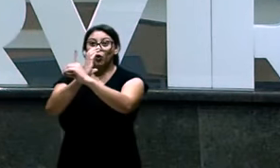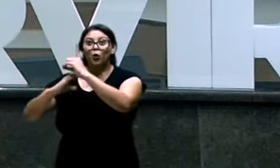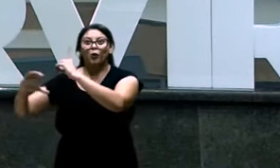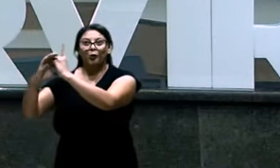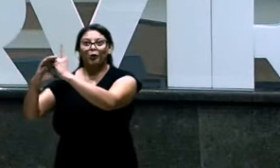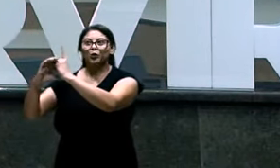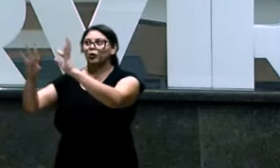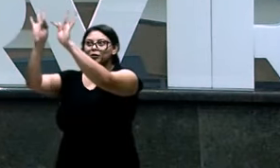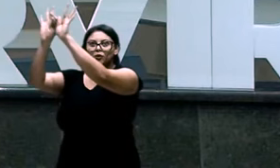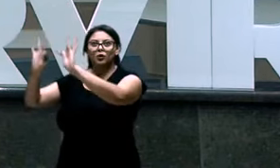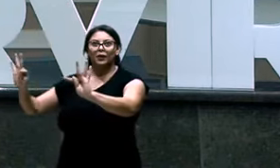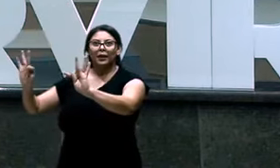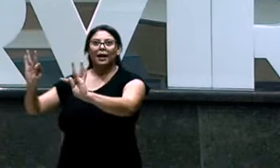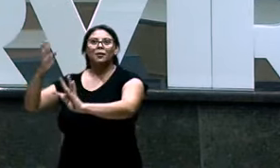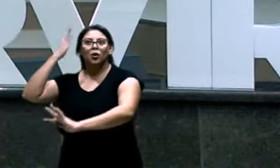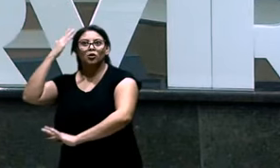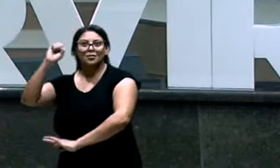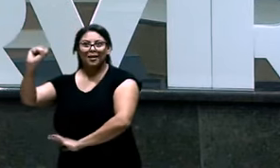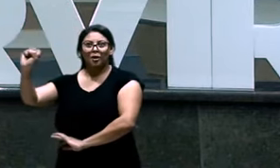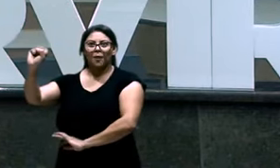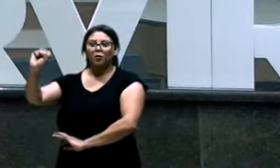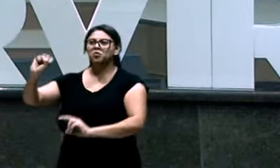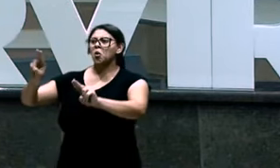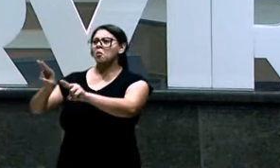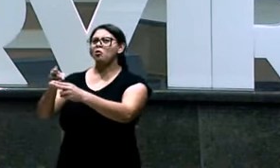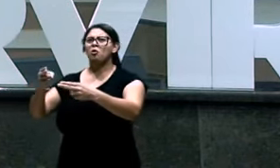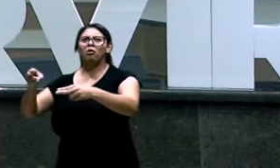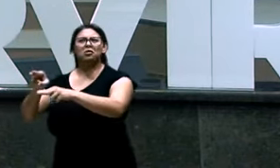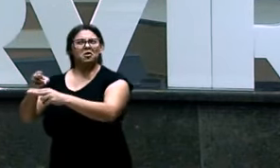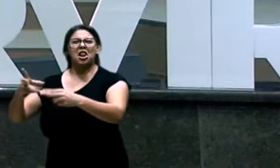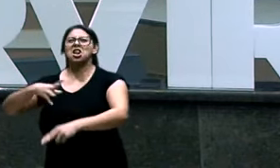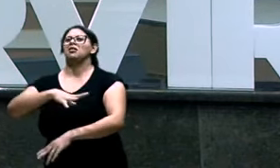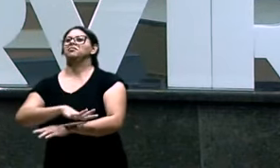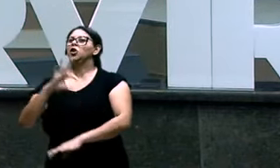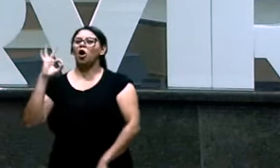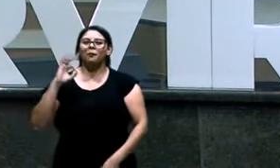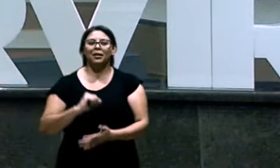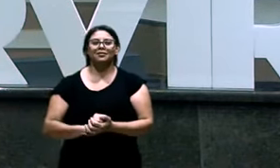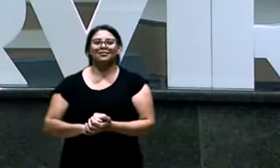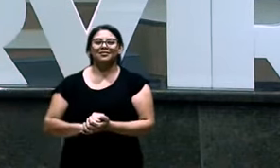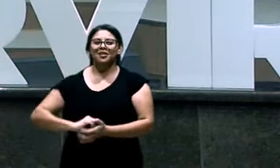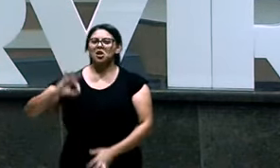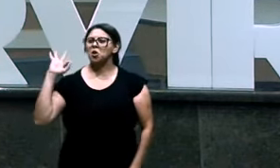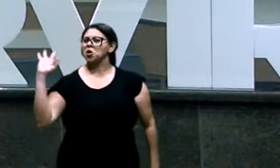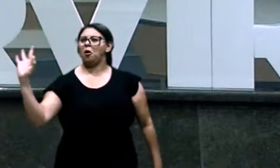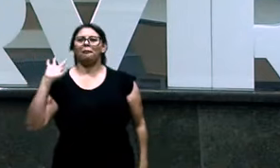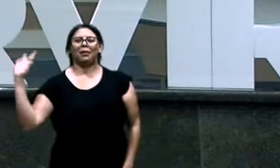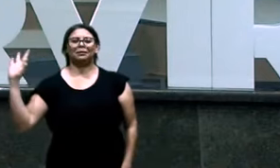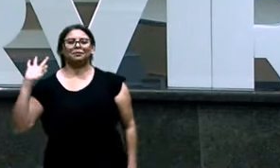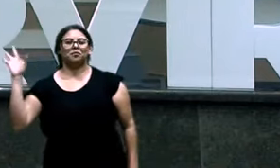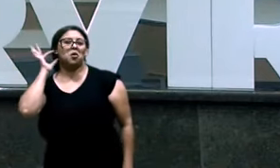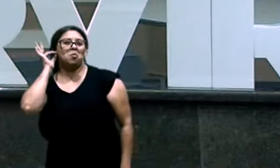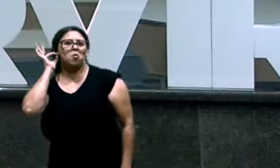na inauguração do templo? Os filhos de Asaf, Matanias, Zacur, Azarela e José, todos com os